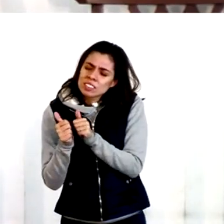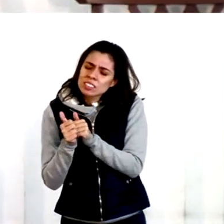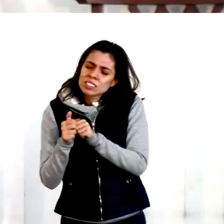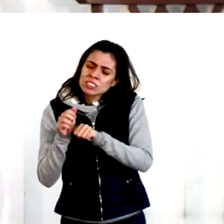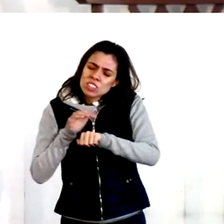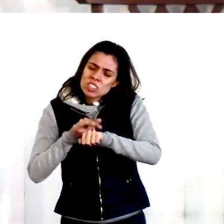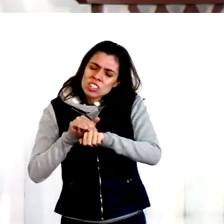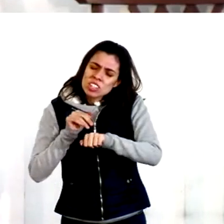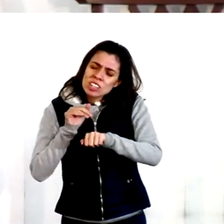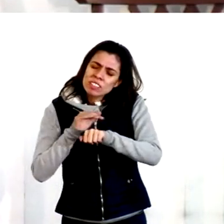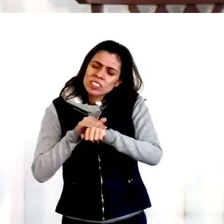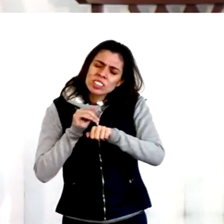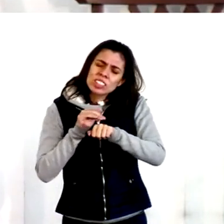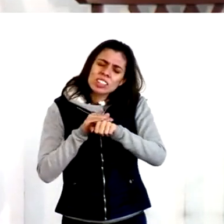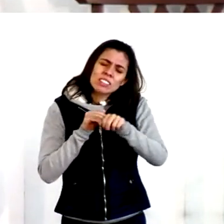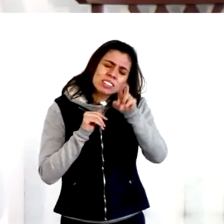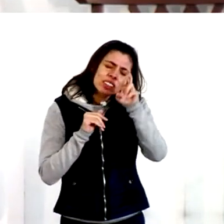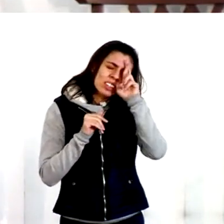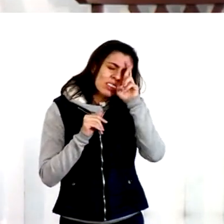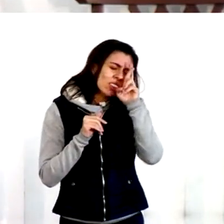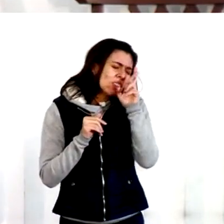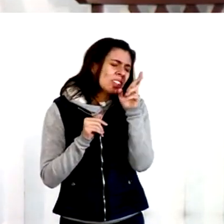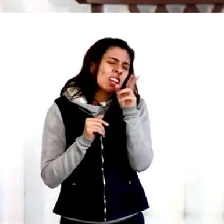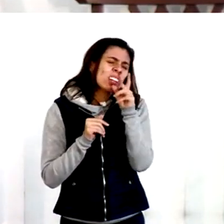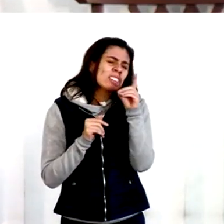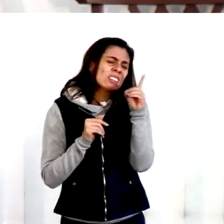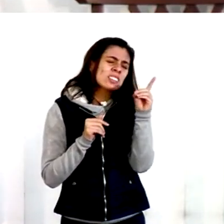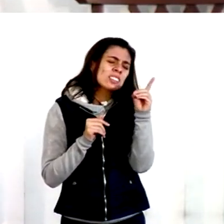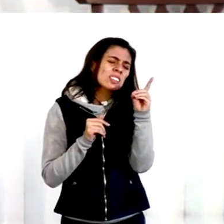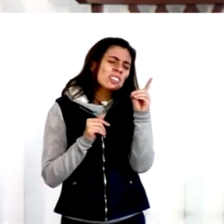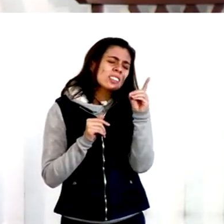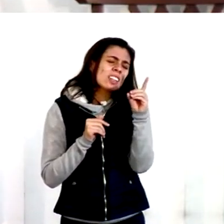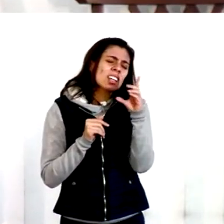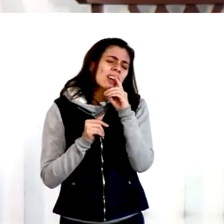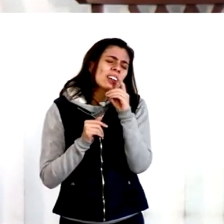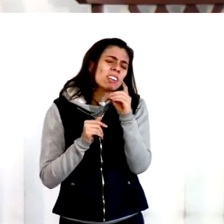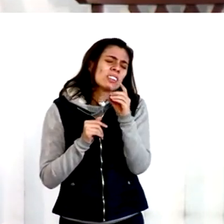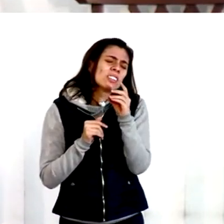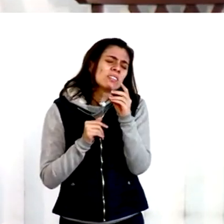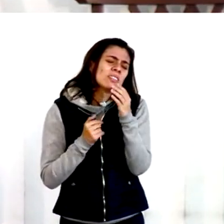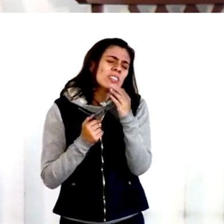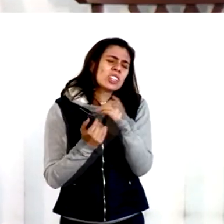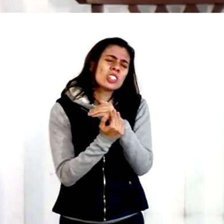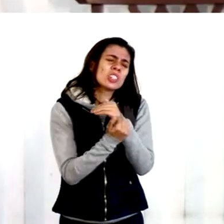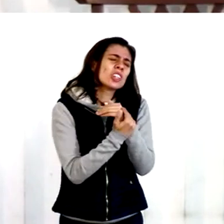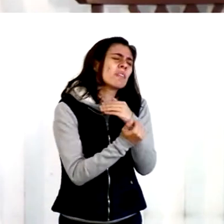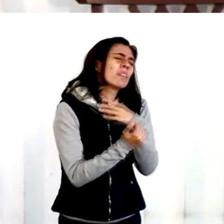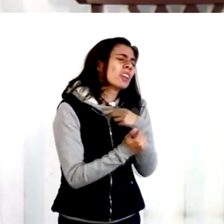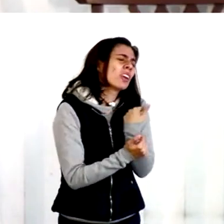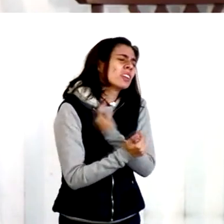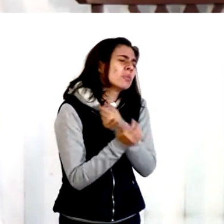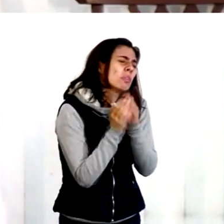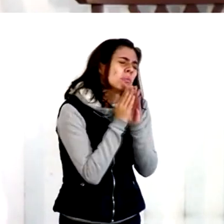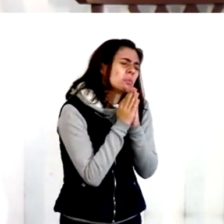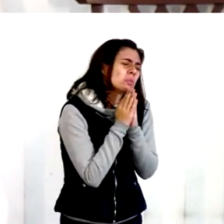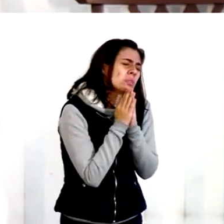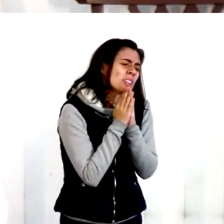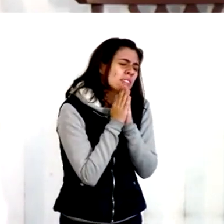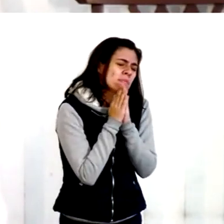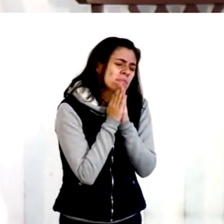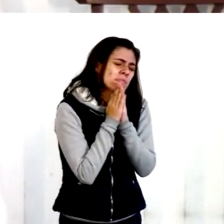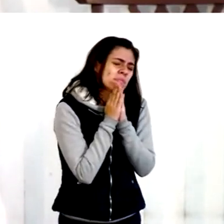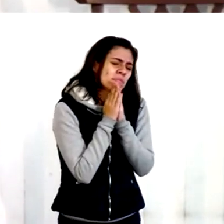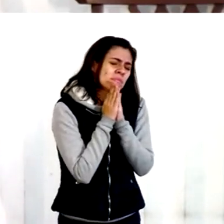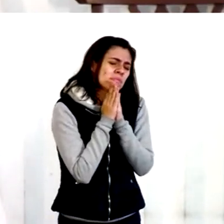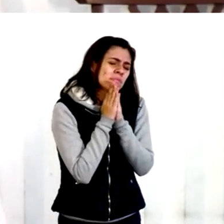chama-nos mais. Senhor, diz ao nosso coração, vem, Tu és meu filho, minha filha. Senhor, que a